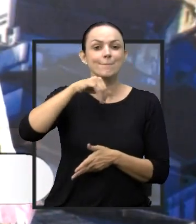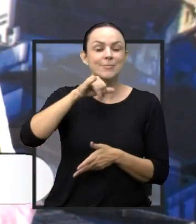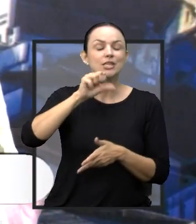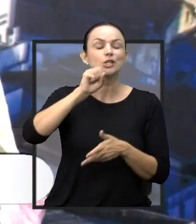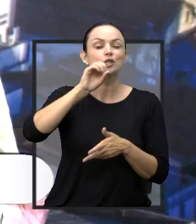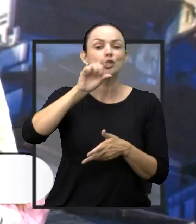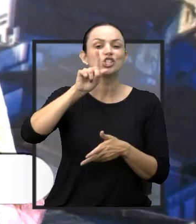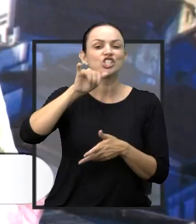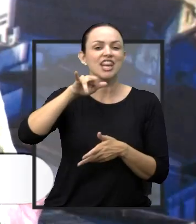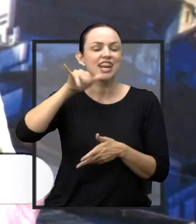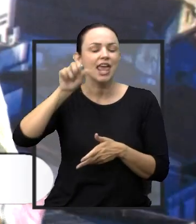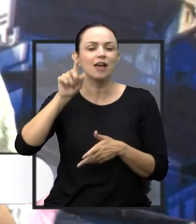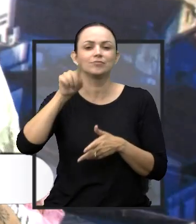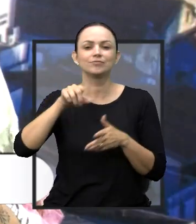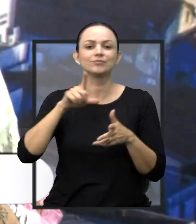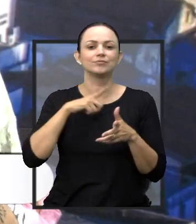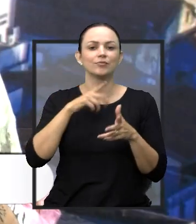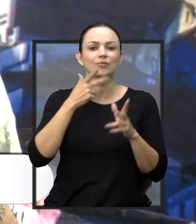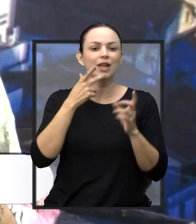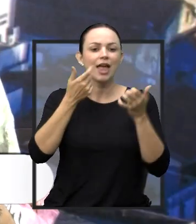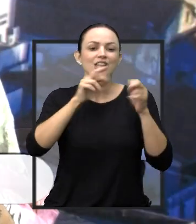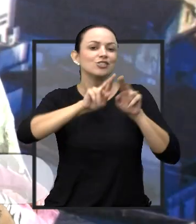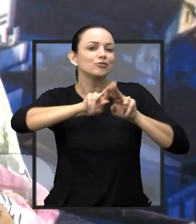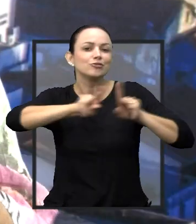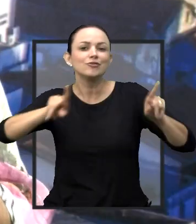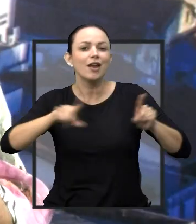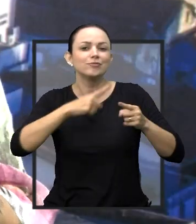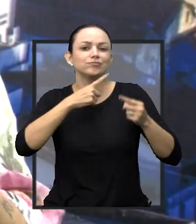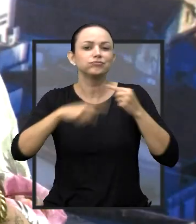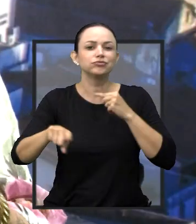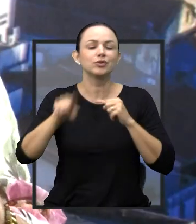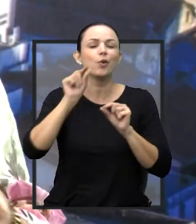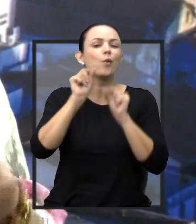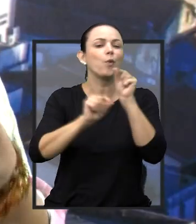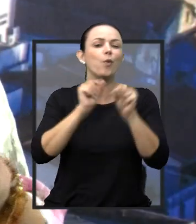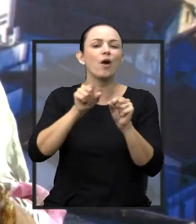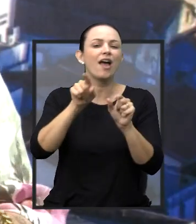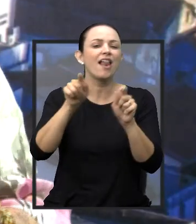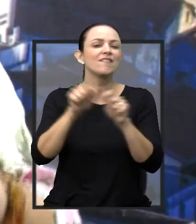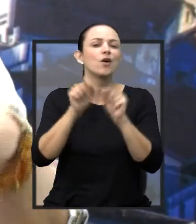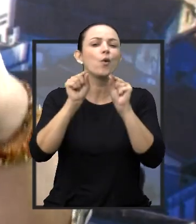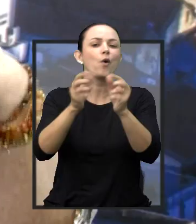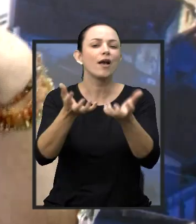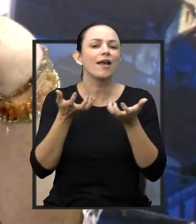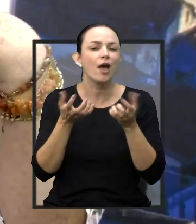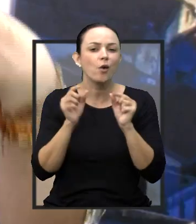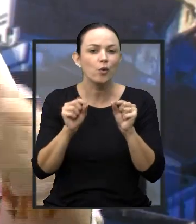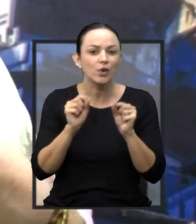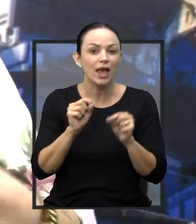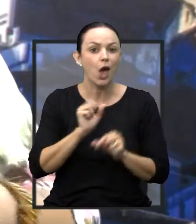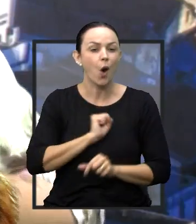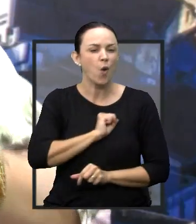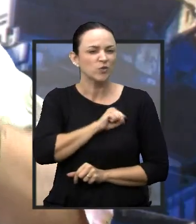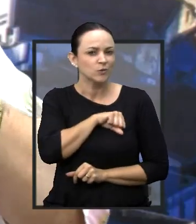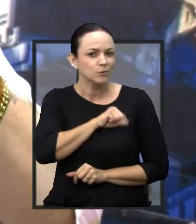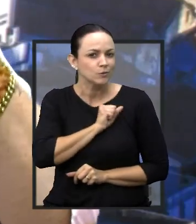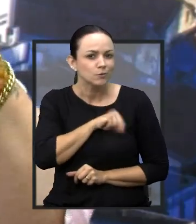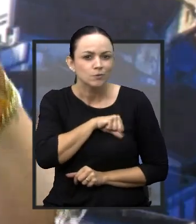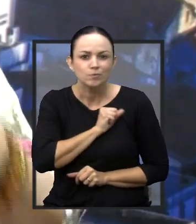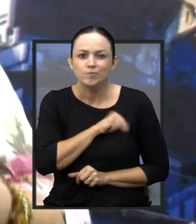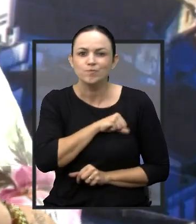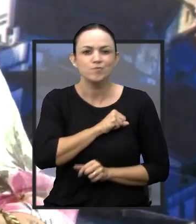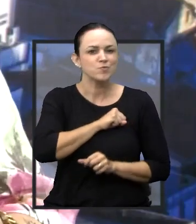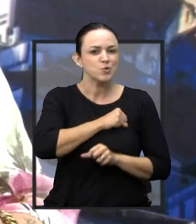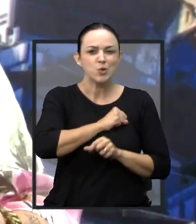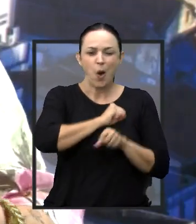justamente a aversão a esse letramento de gênero. Porque o que a misoginia quer? Quer que o ódio,